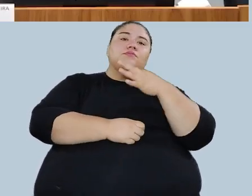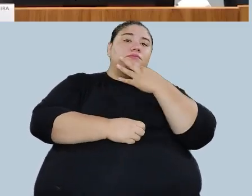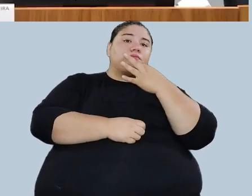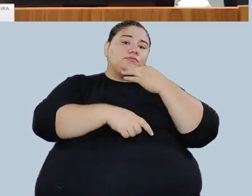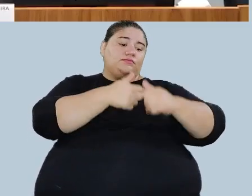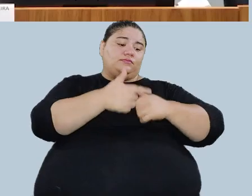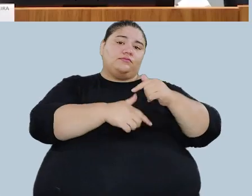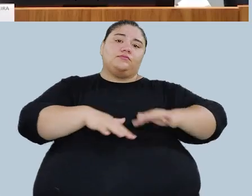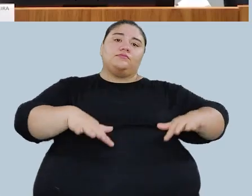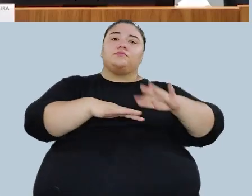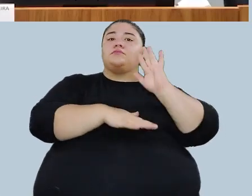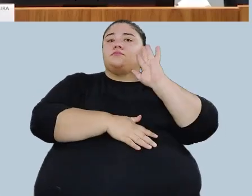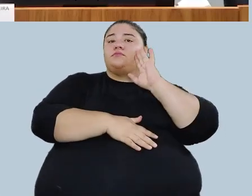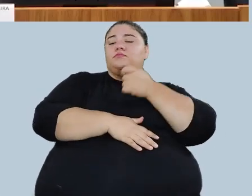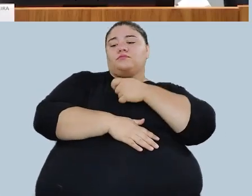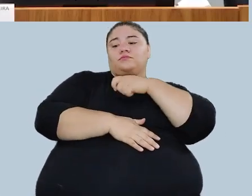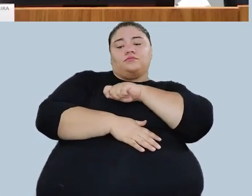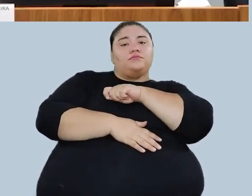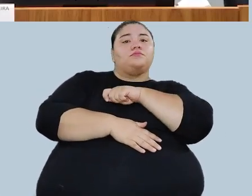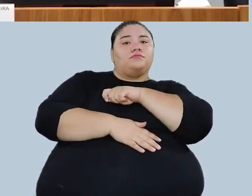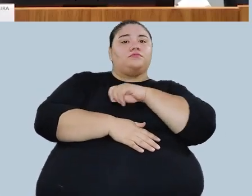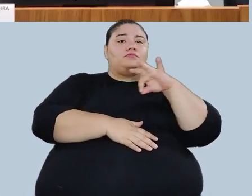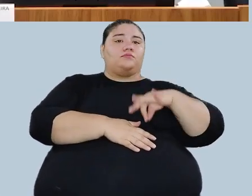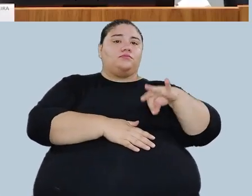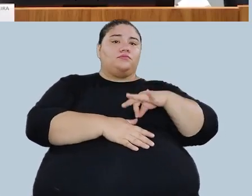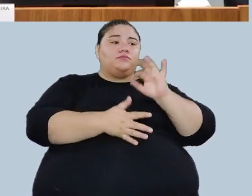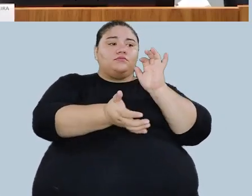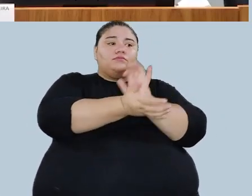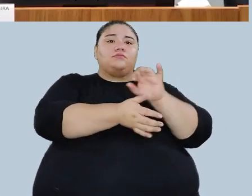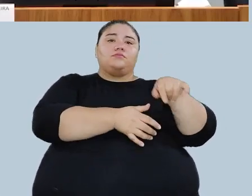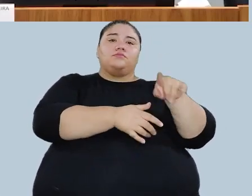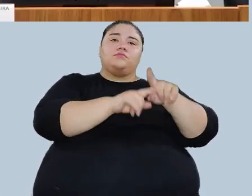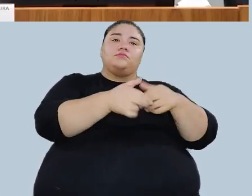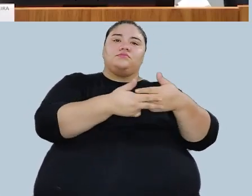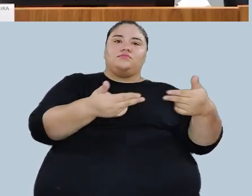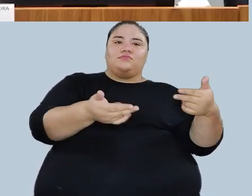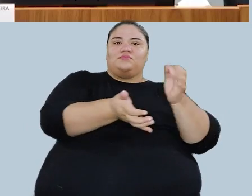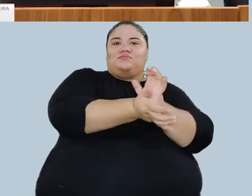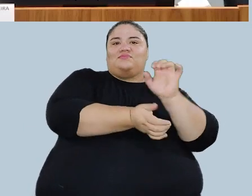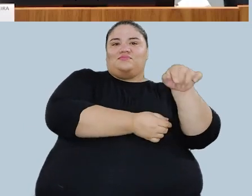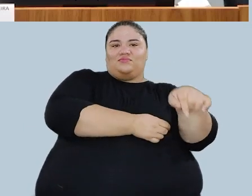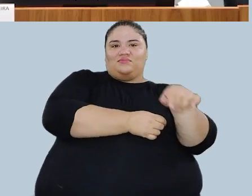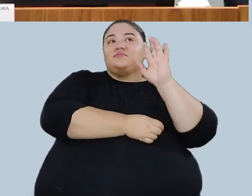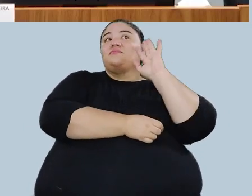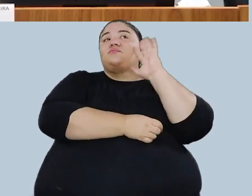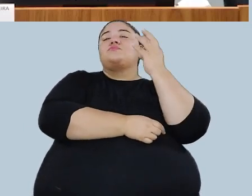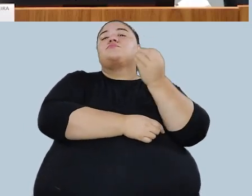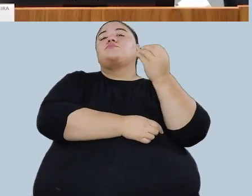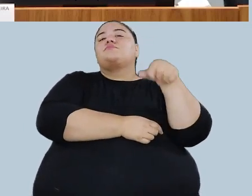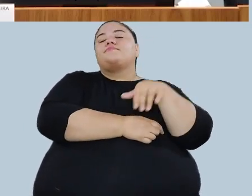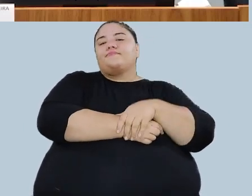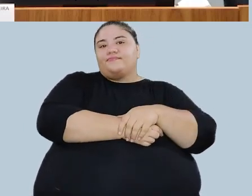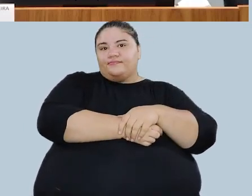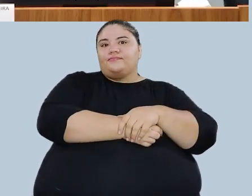as operações. Imagine um fiscal de rendas do Estado que só conhece a operação de mercadoria, desembargador Mairane, como é que ele vai